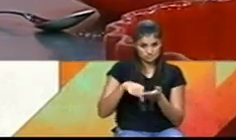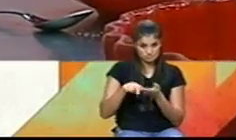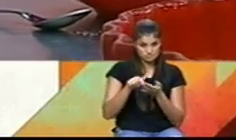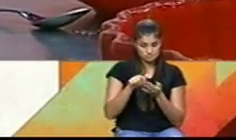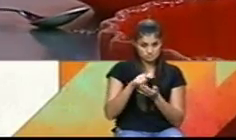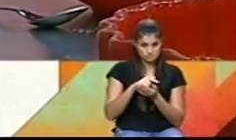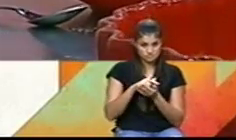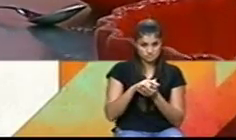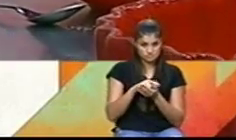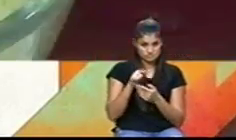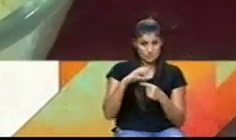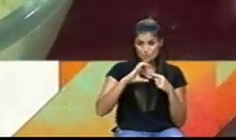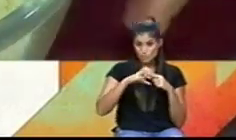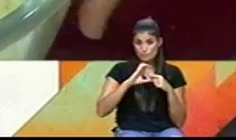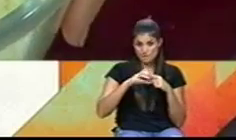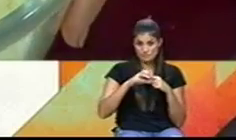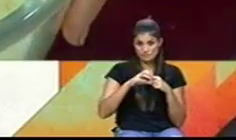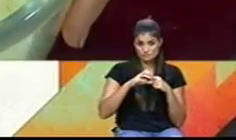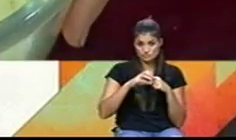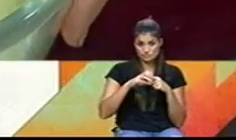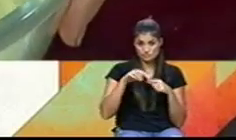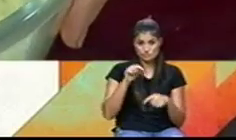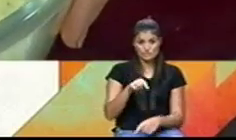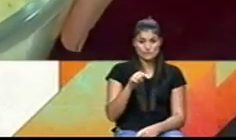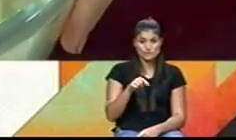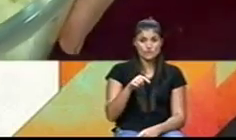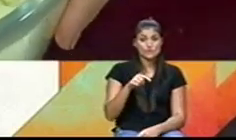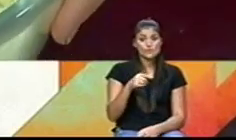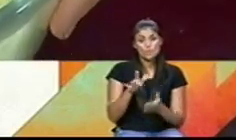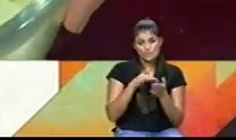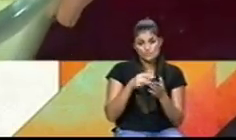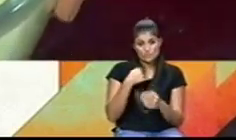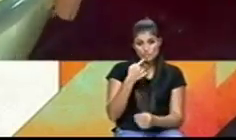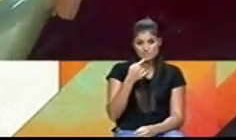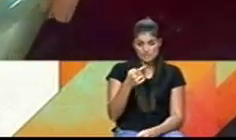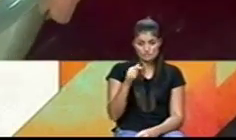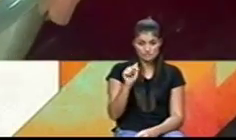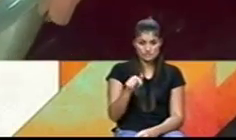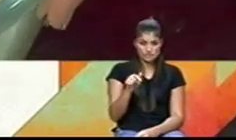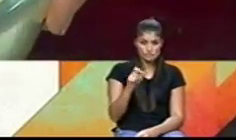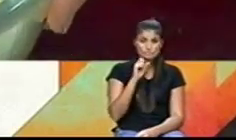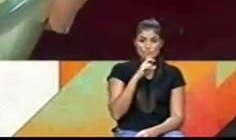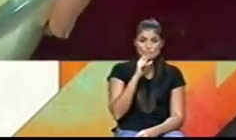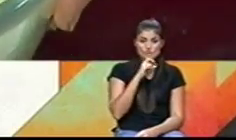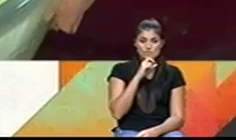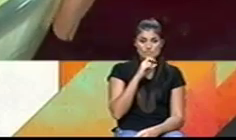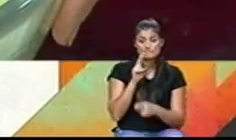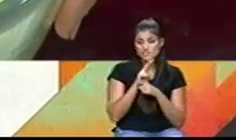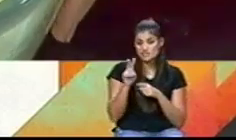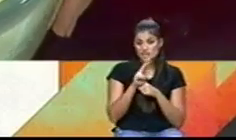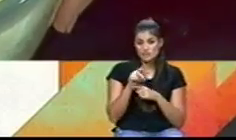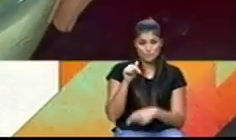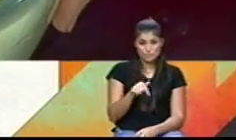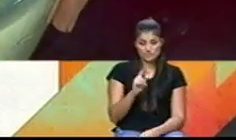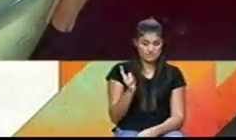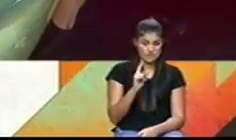feita numa versão com cogumelos. Aliás, no livro, uma das coisas que eu digo é que esta receita pode ser feita também numa versão vegetariana. Hoje não vai